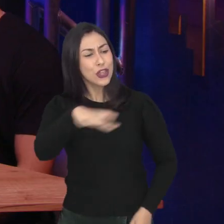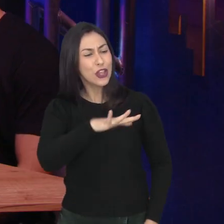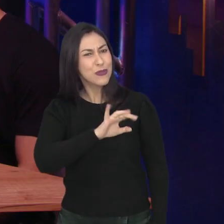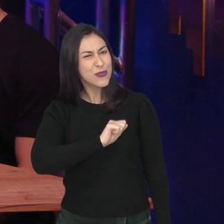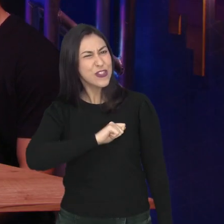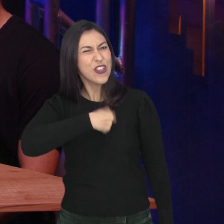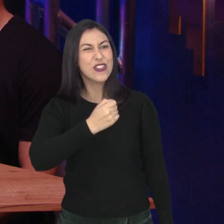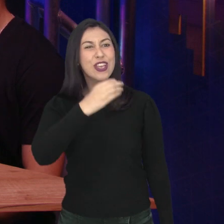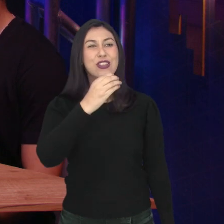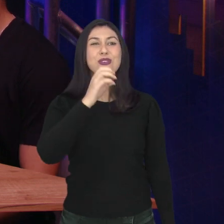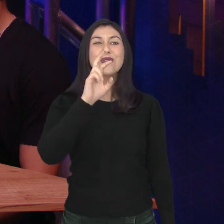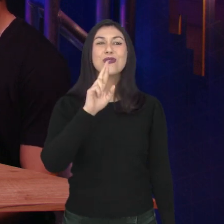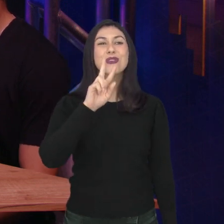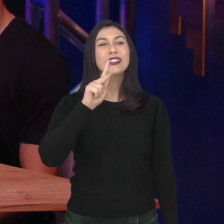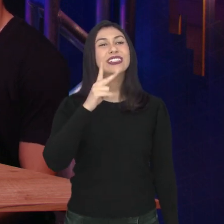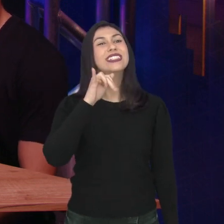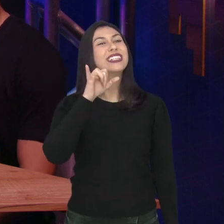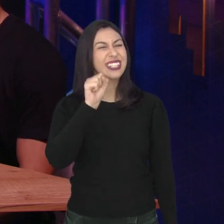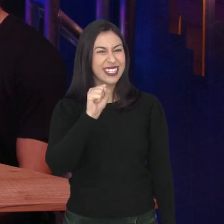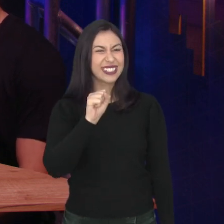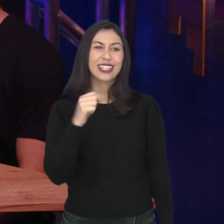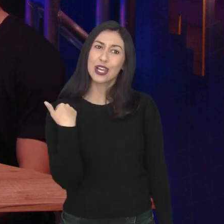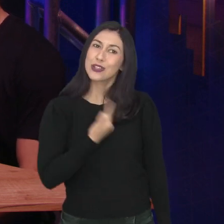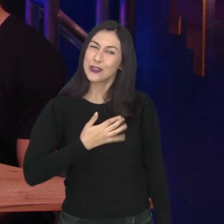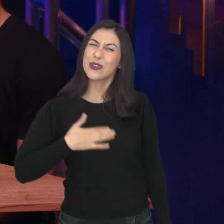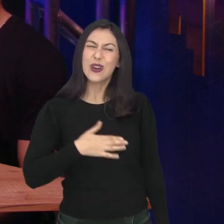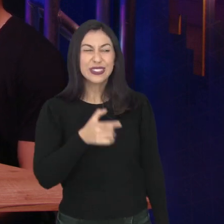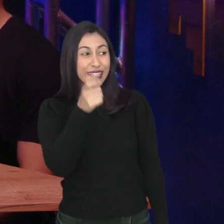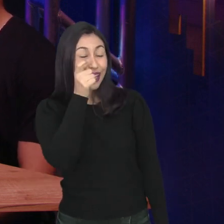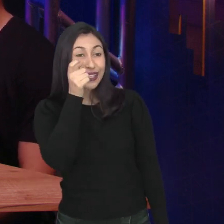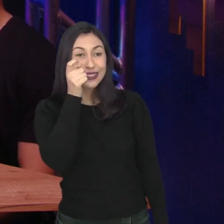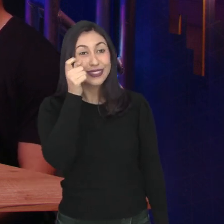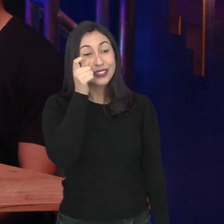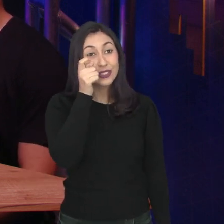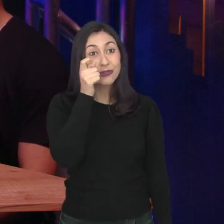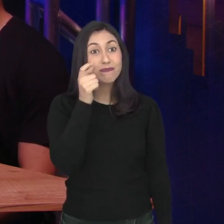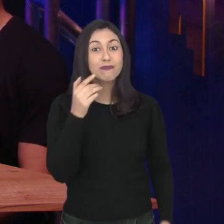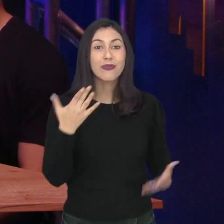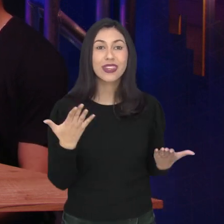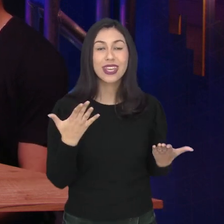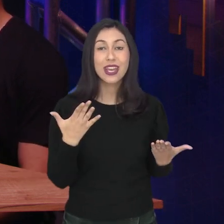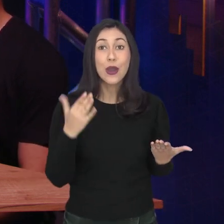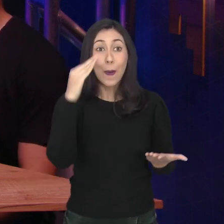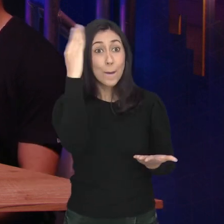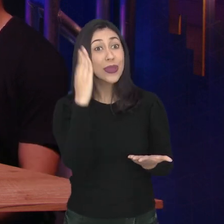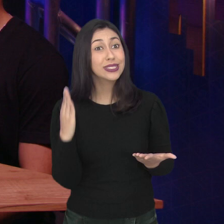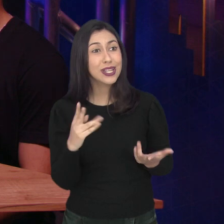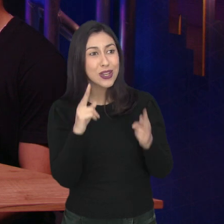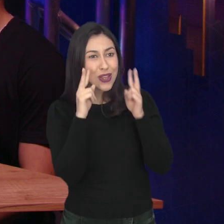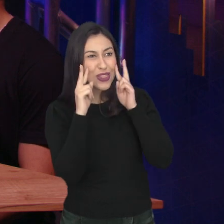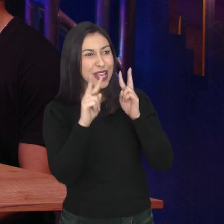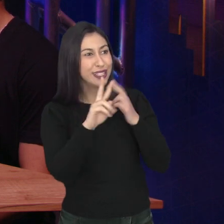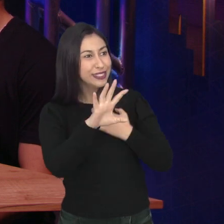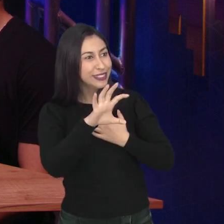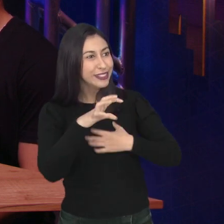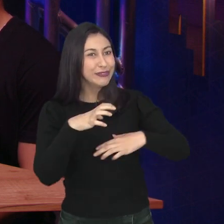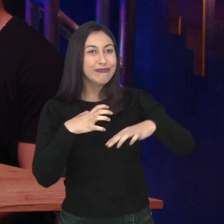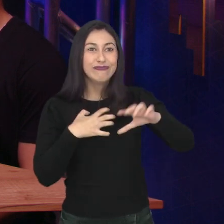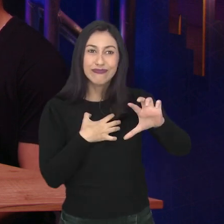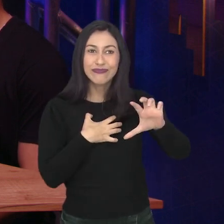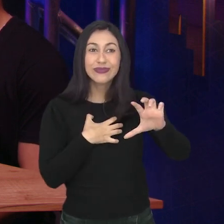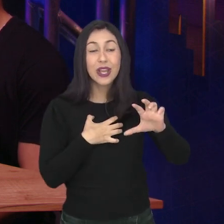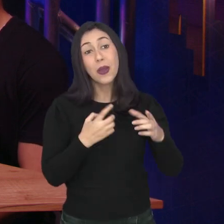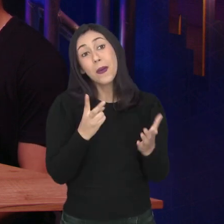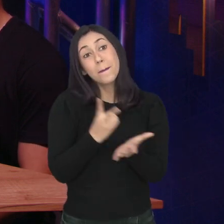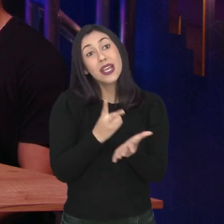odeia o Chris. É, pode crer. Eu acho que todo mundo gostava de assistir Todo Mundo Odeia o Chris. Acho que os brasileiros se reconheciam muito, né? Por mais que